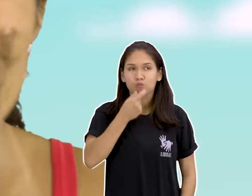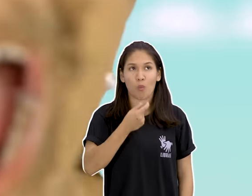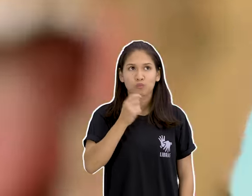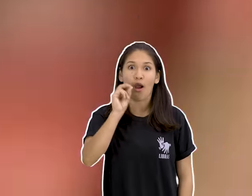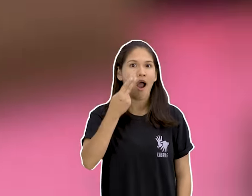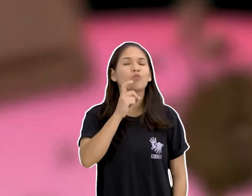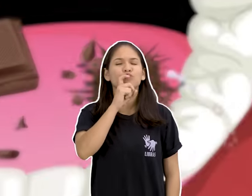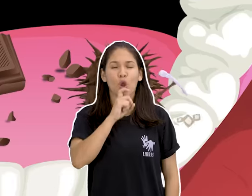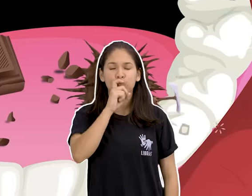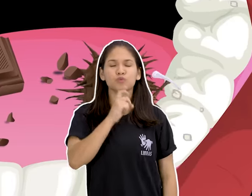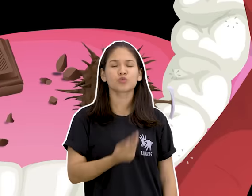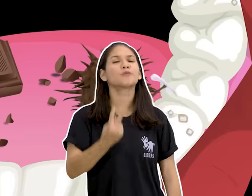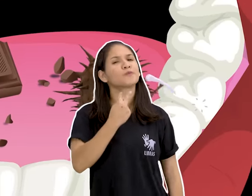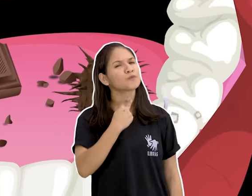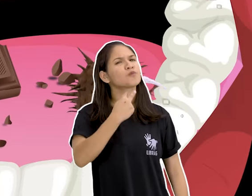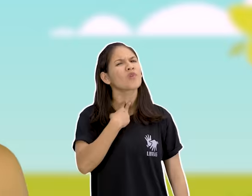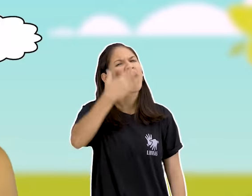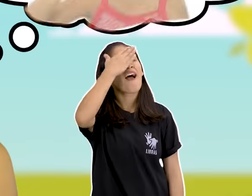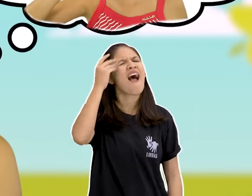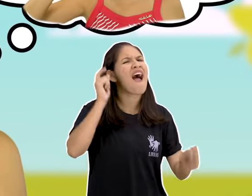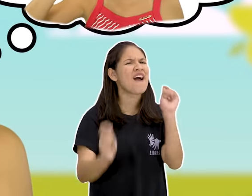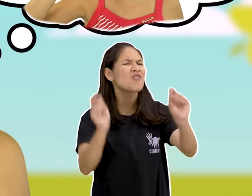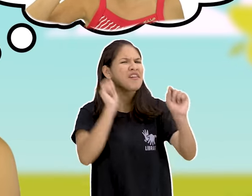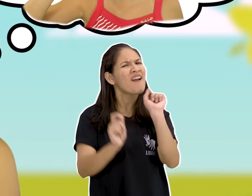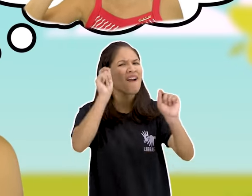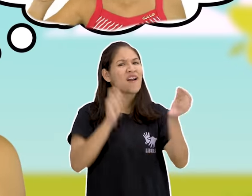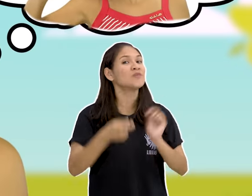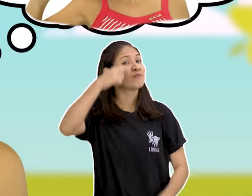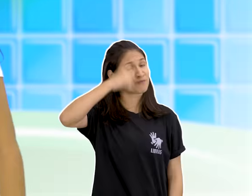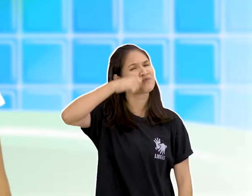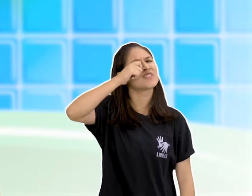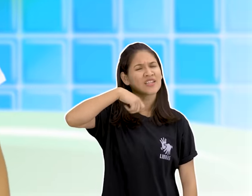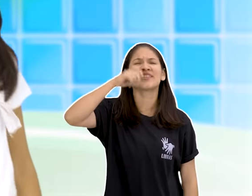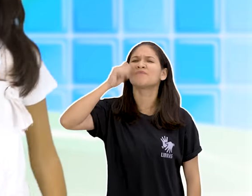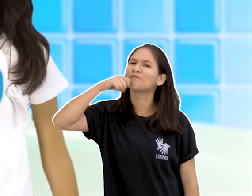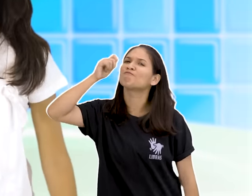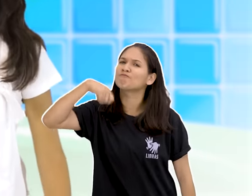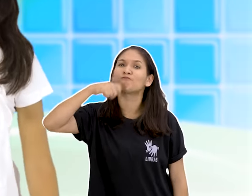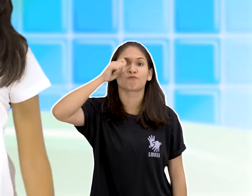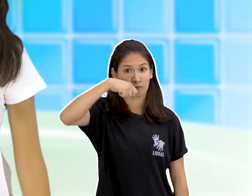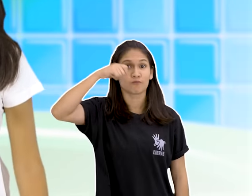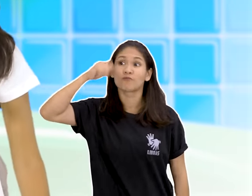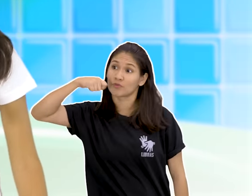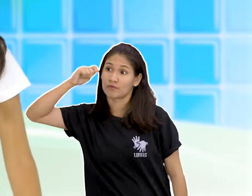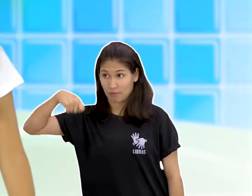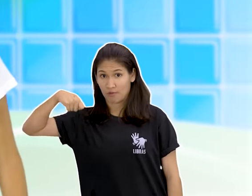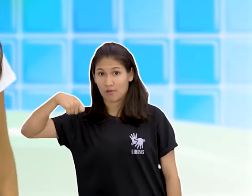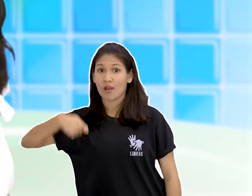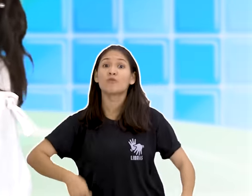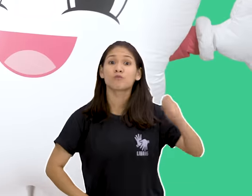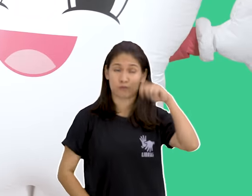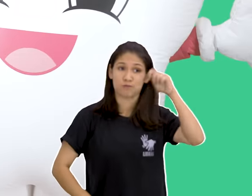ou pirulito, não pode esquecer o quê? Escove o dentinho, chique, chique,